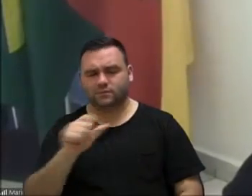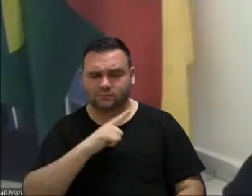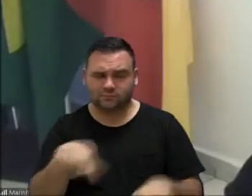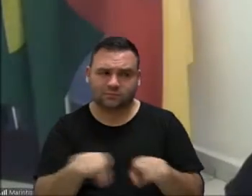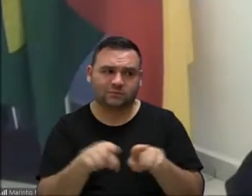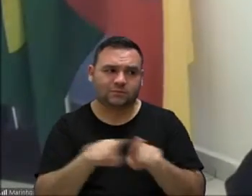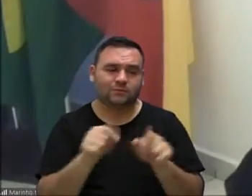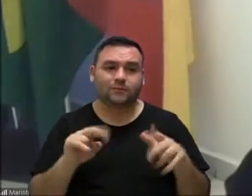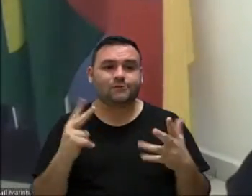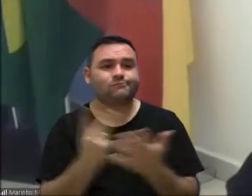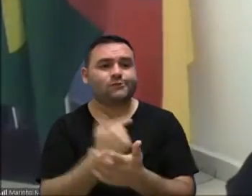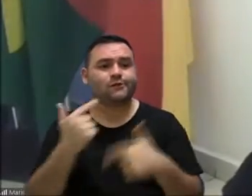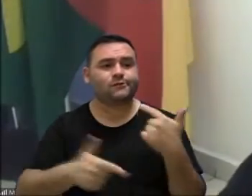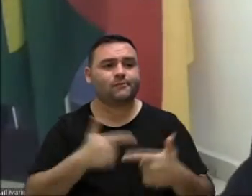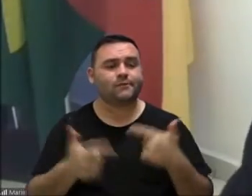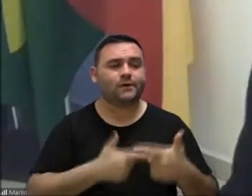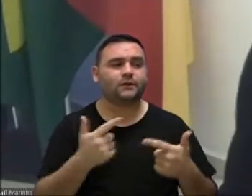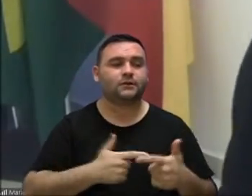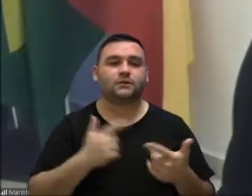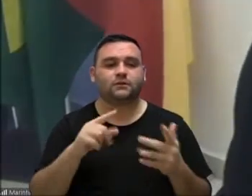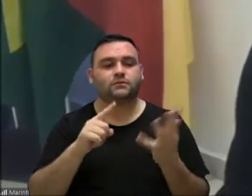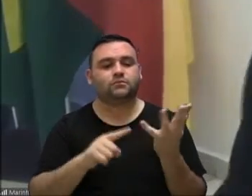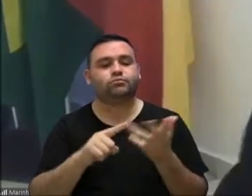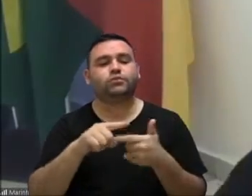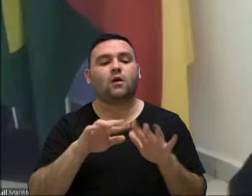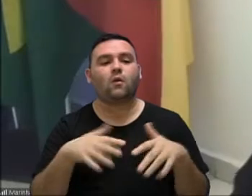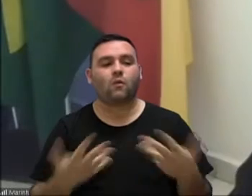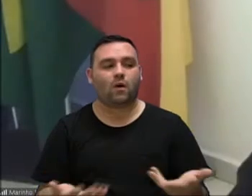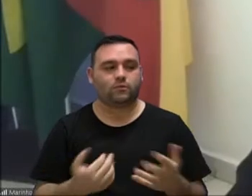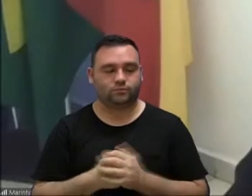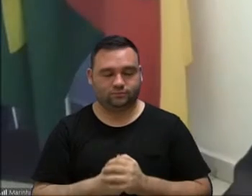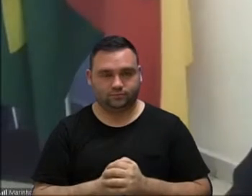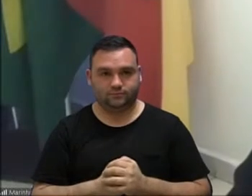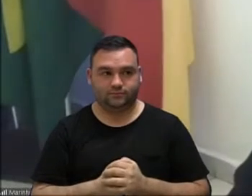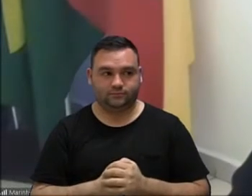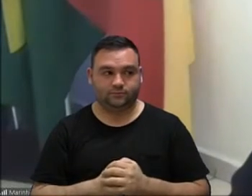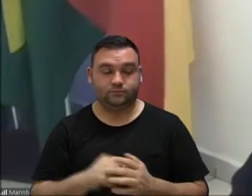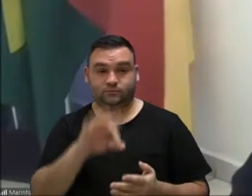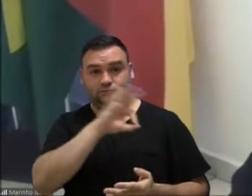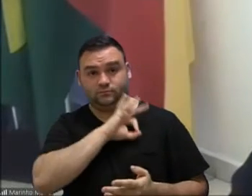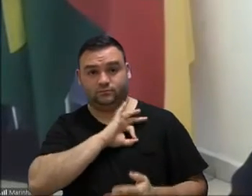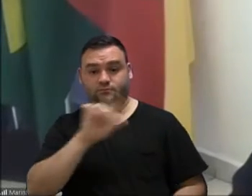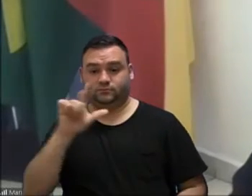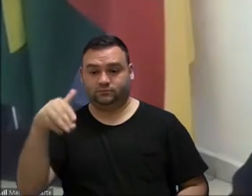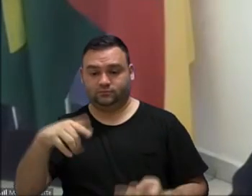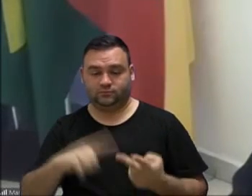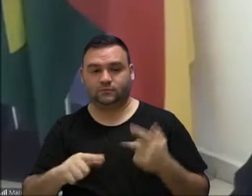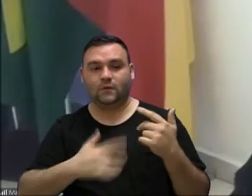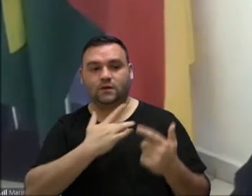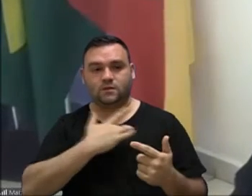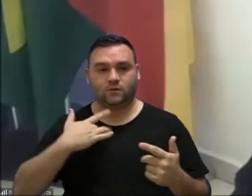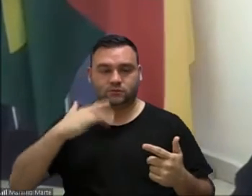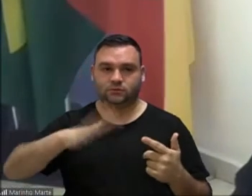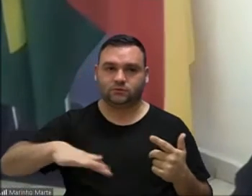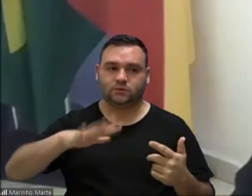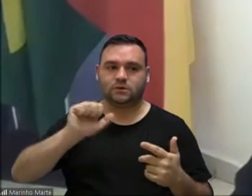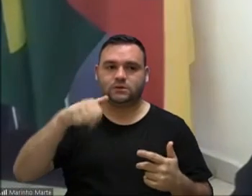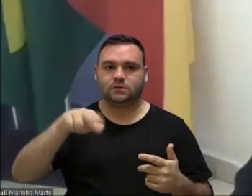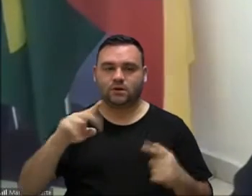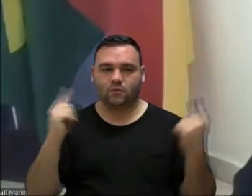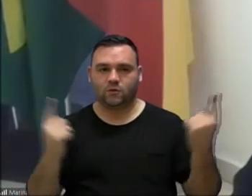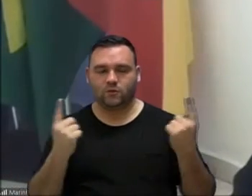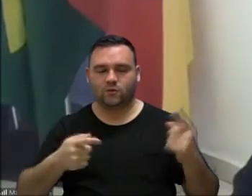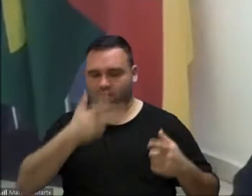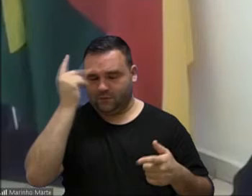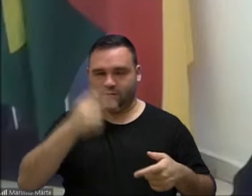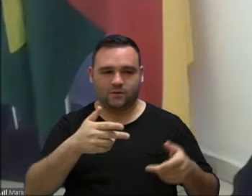de serviço para as seguintes categorias profissionais guarda municipal profissionais da saúde a SAMU COVE